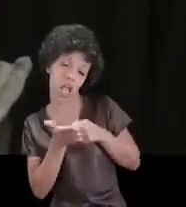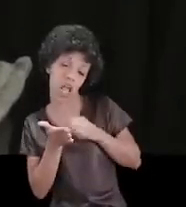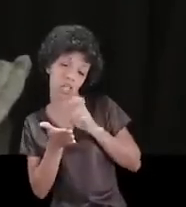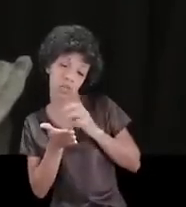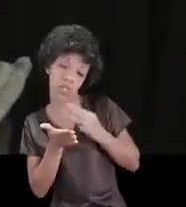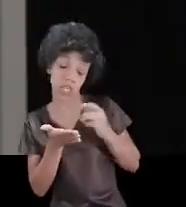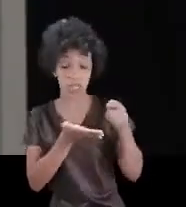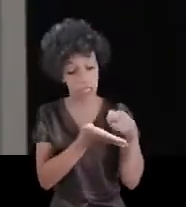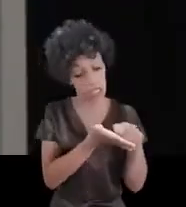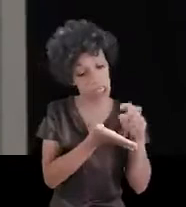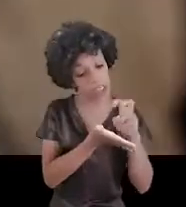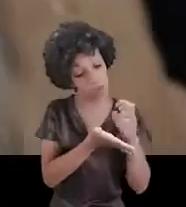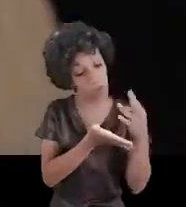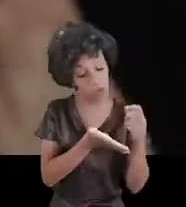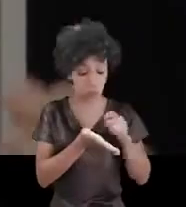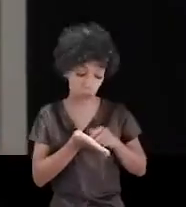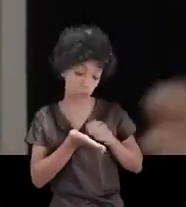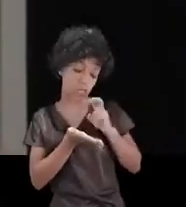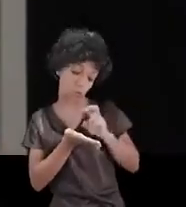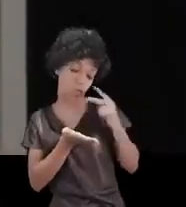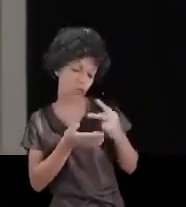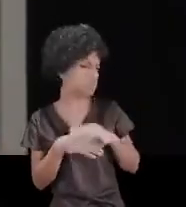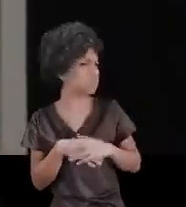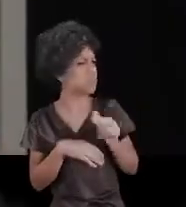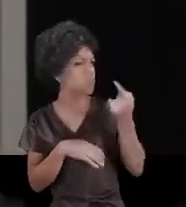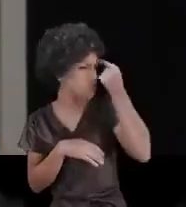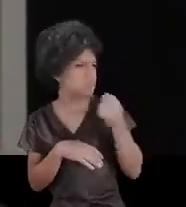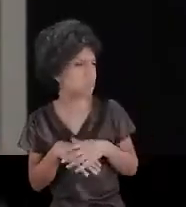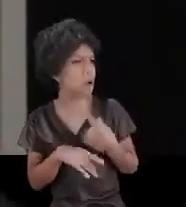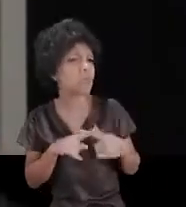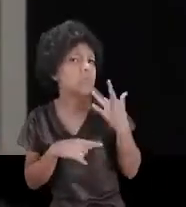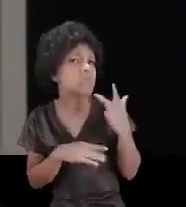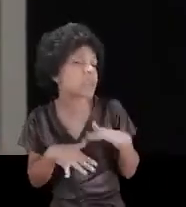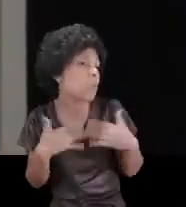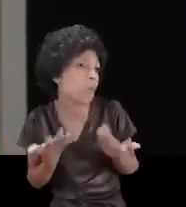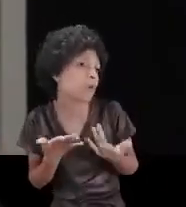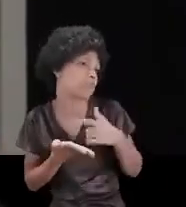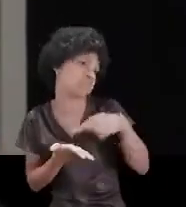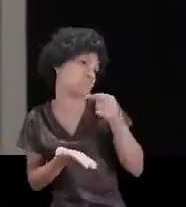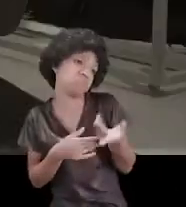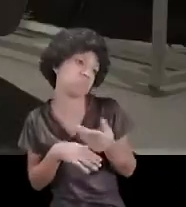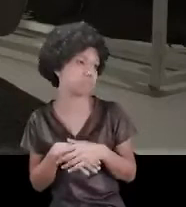vou comprar outro com 54 e outra com 52 eu nem pensei é porque eu nunca sei quando vai sair né